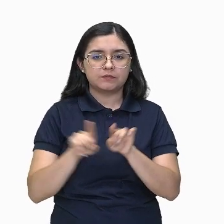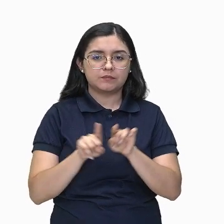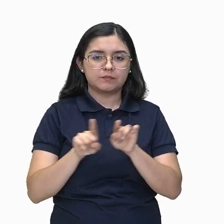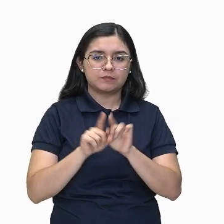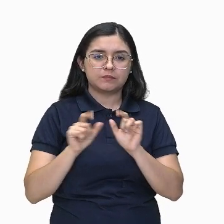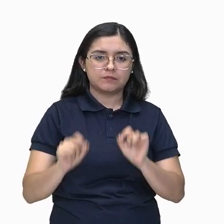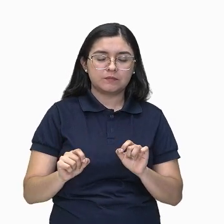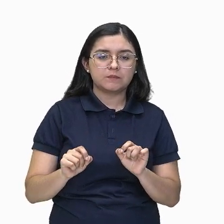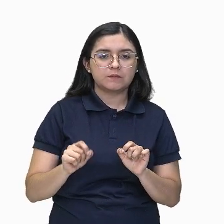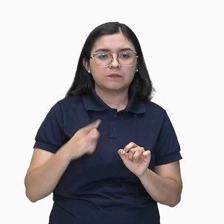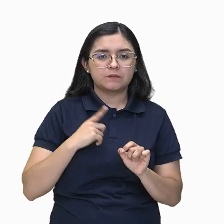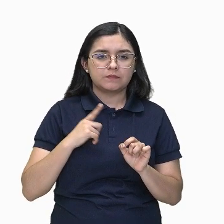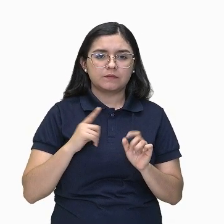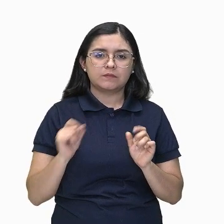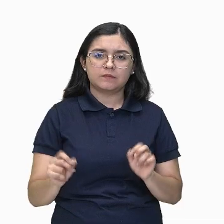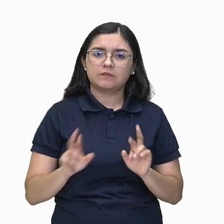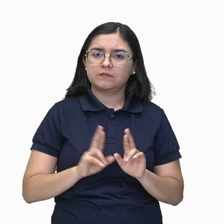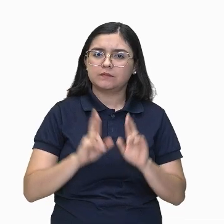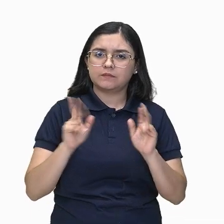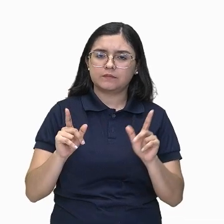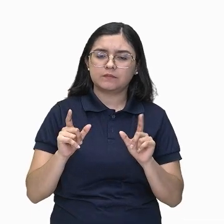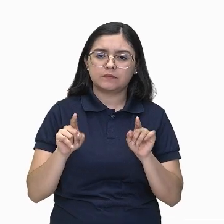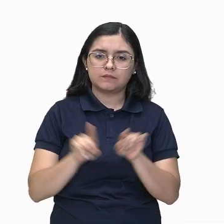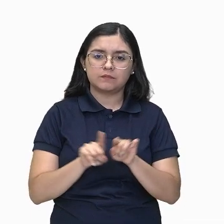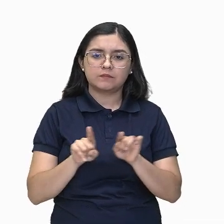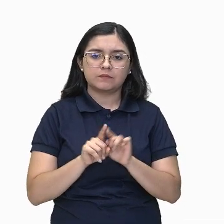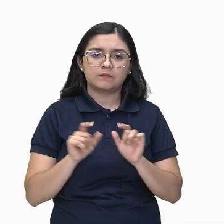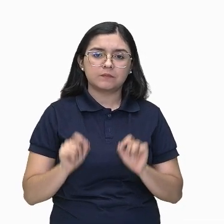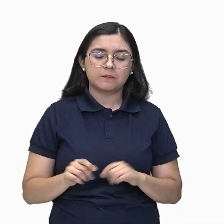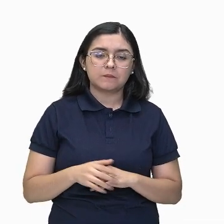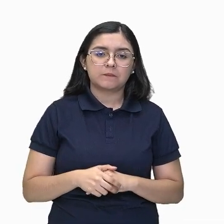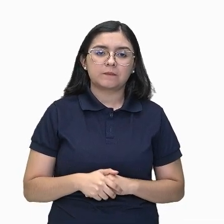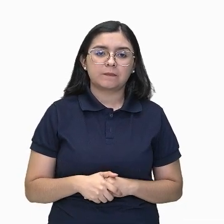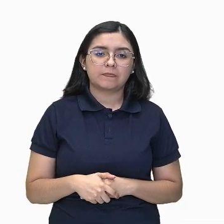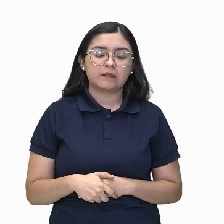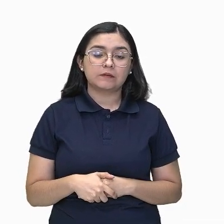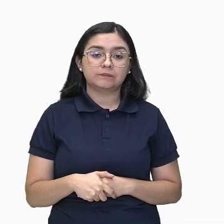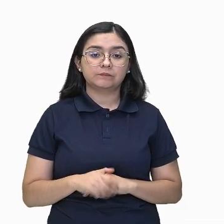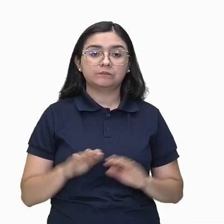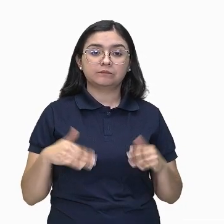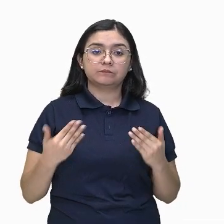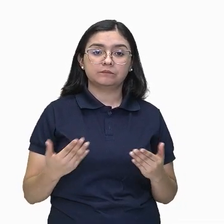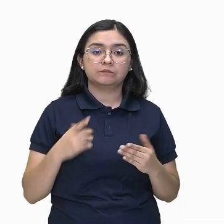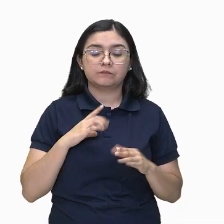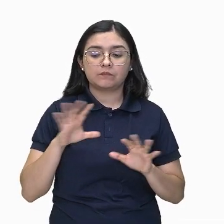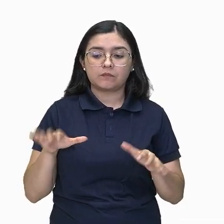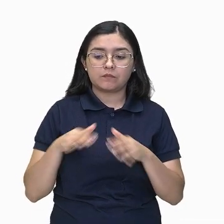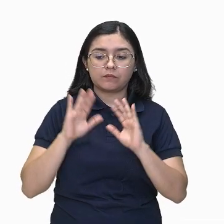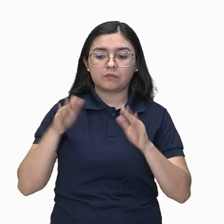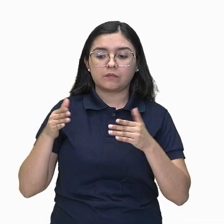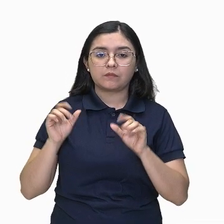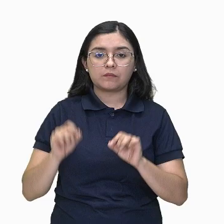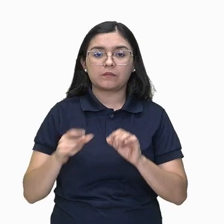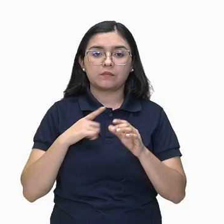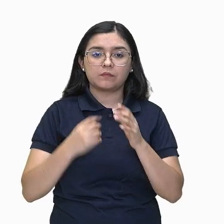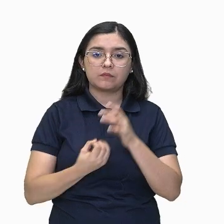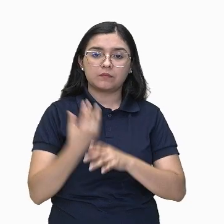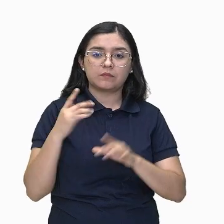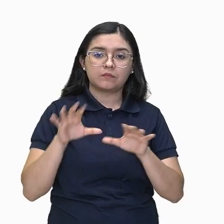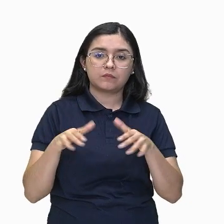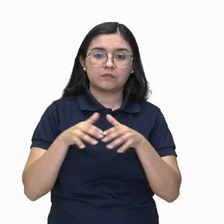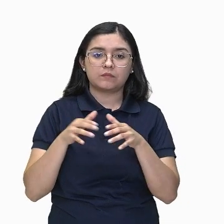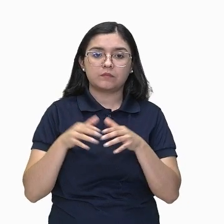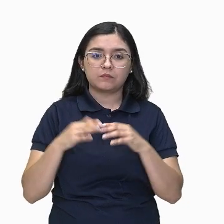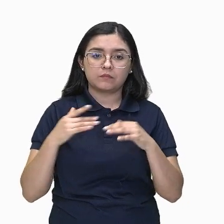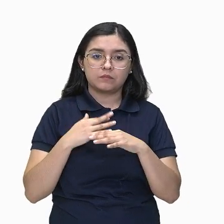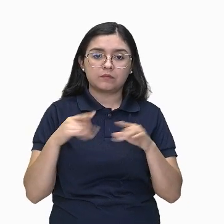essa coisa muitas vezes como se fosse uma costura, vamos assim dizer. Então, o público leitor é o surgimento de uma classe urbana e